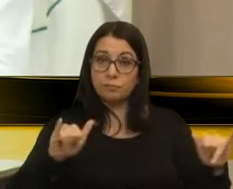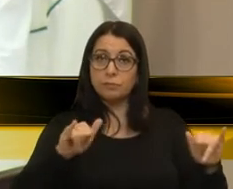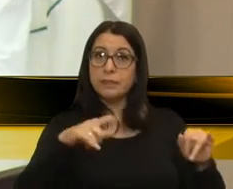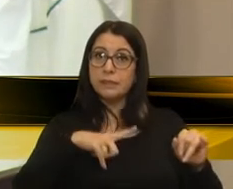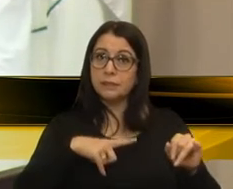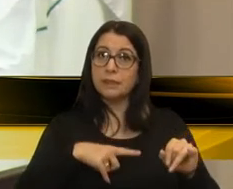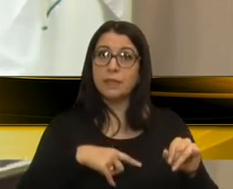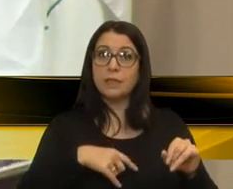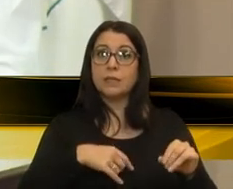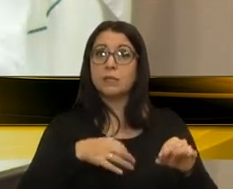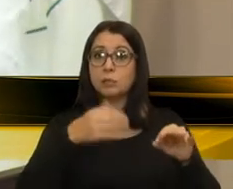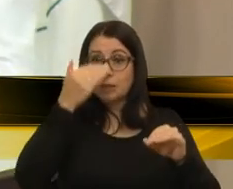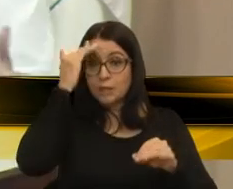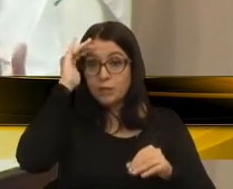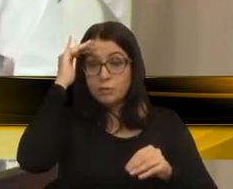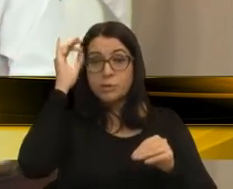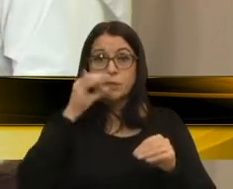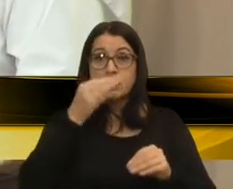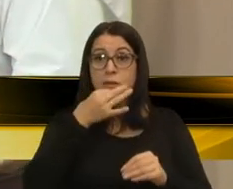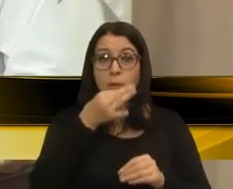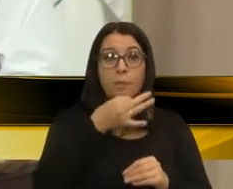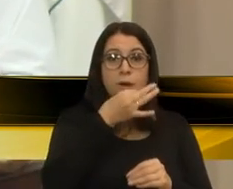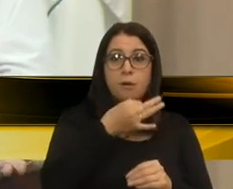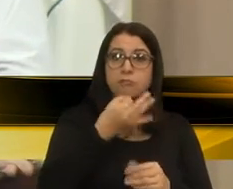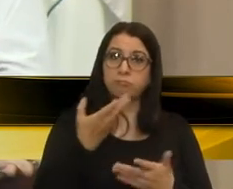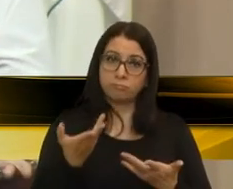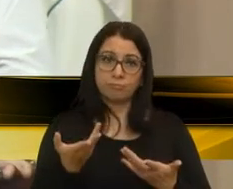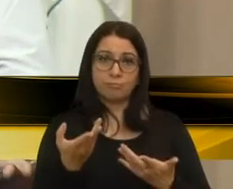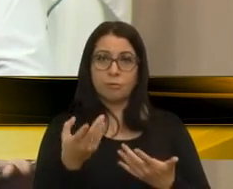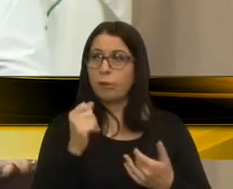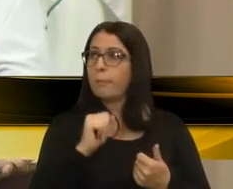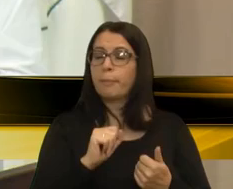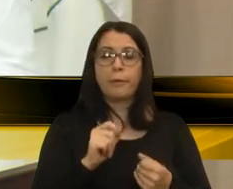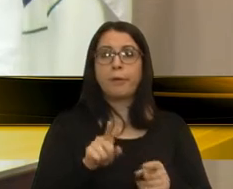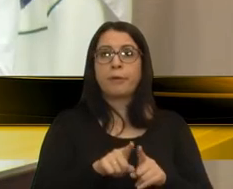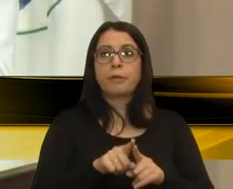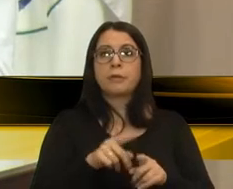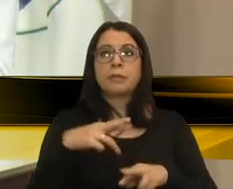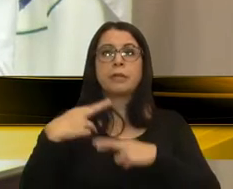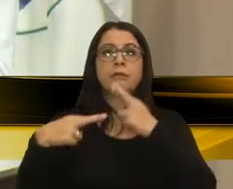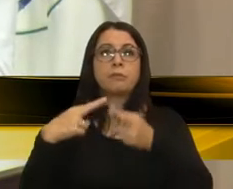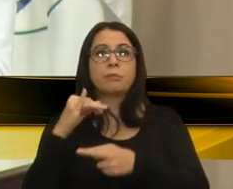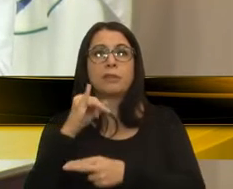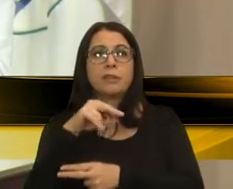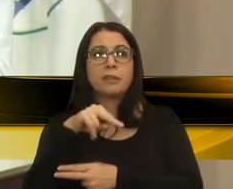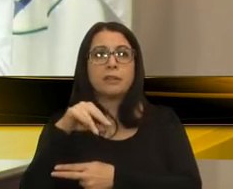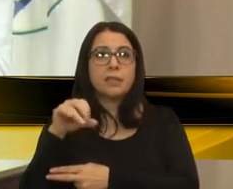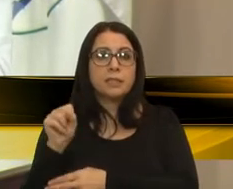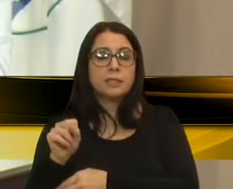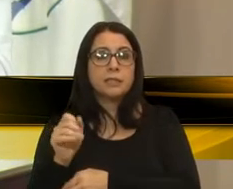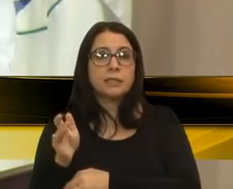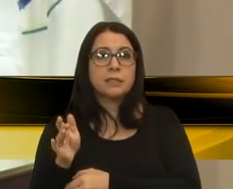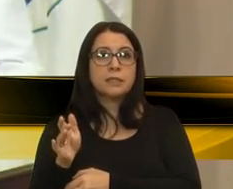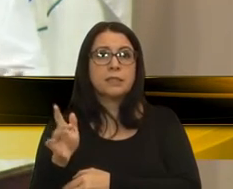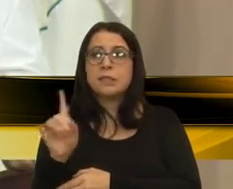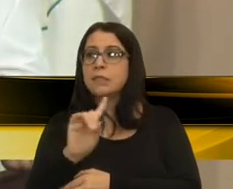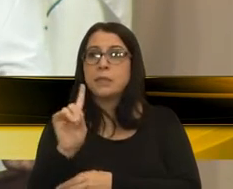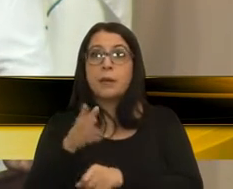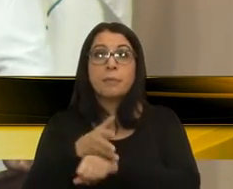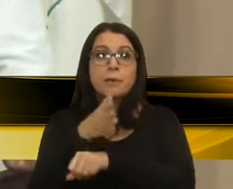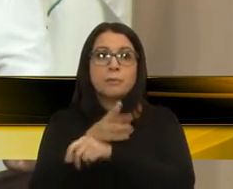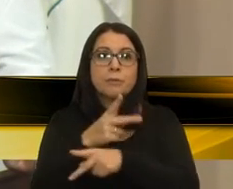seu discernimento e se posicionar. Não pode haver uma reforma da Previdência sem a